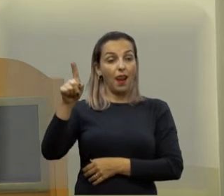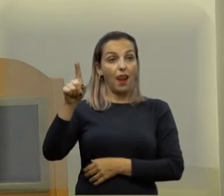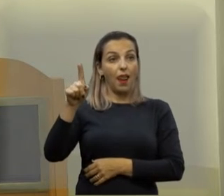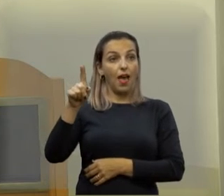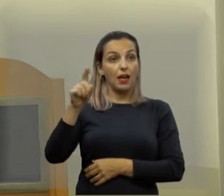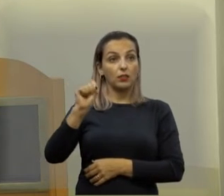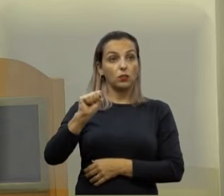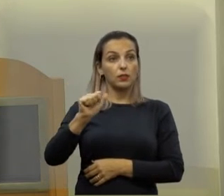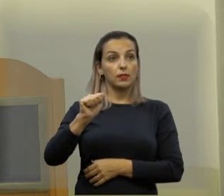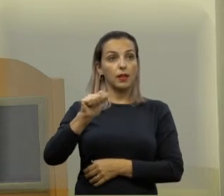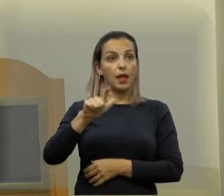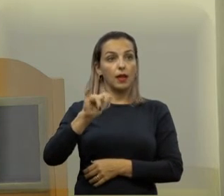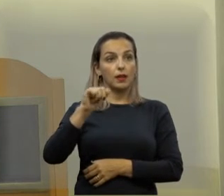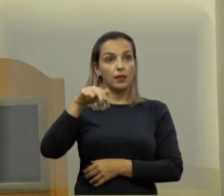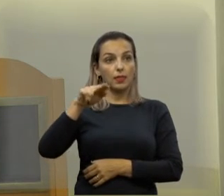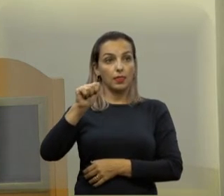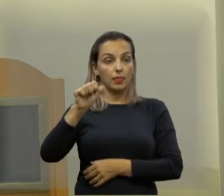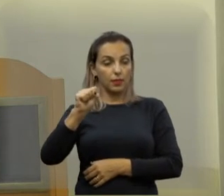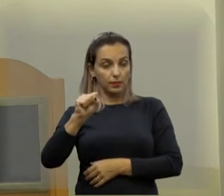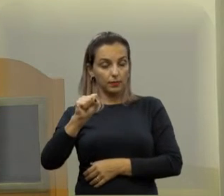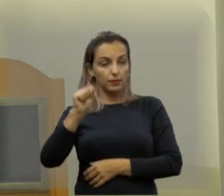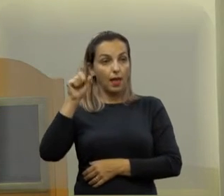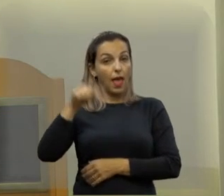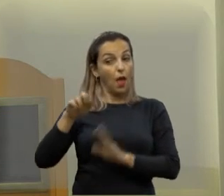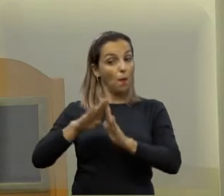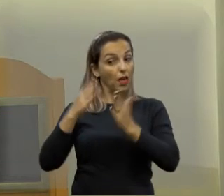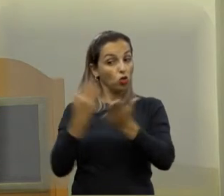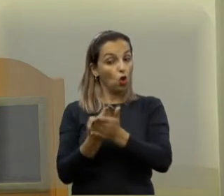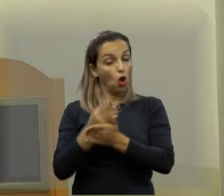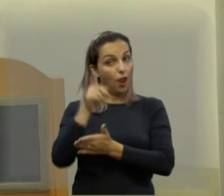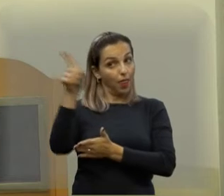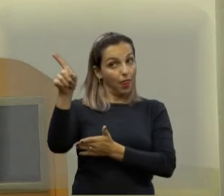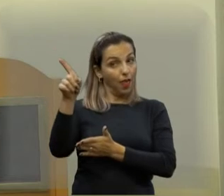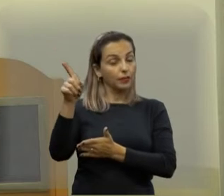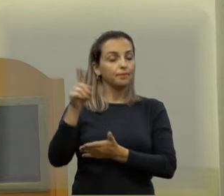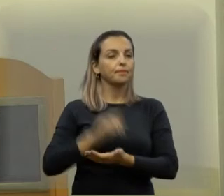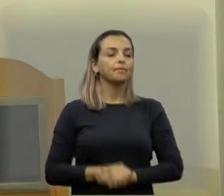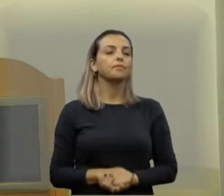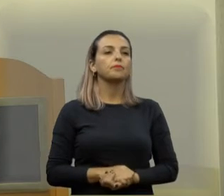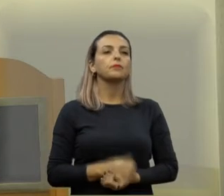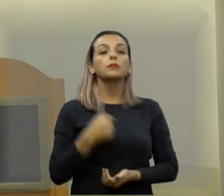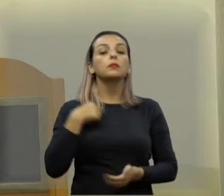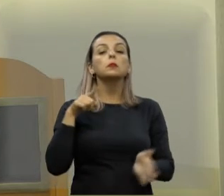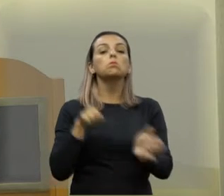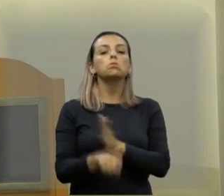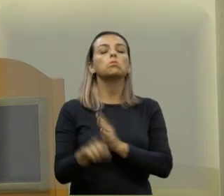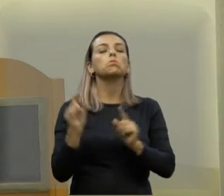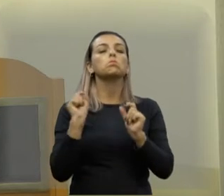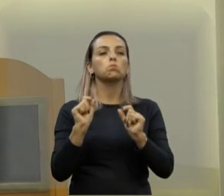TV Morada do Sol para que os fiéis possam se situar o primeiro ponto que questionamos foi respeito da distância é